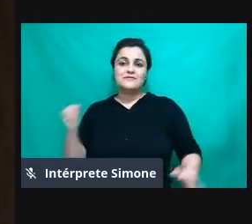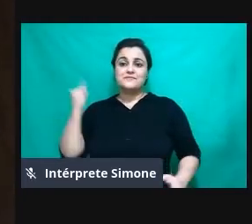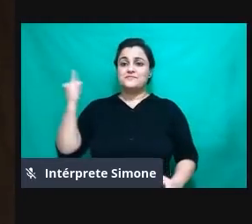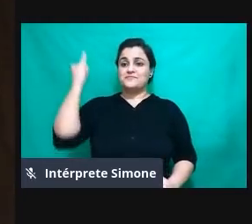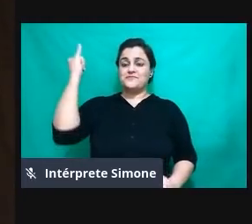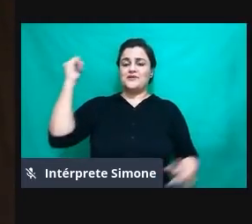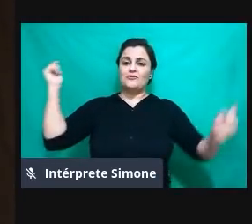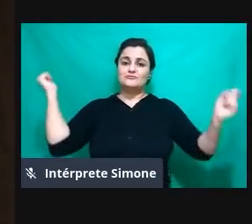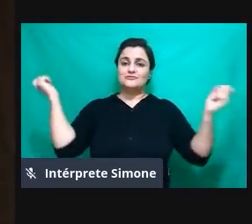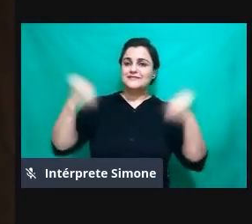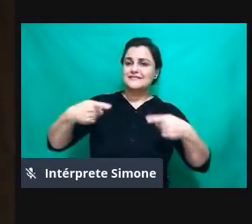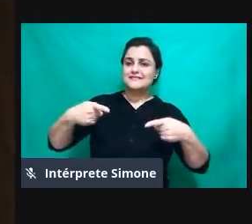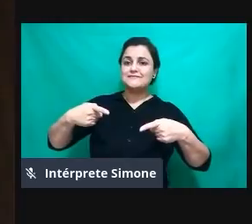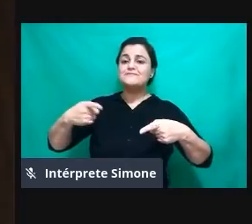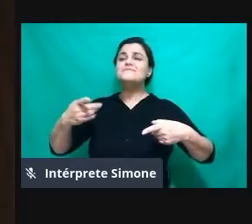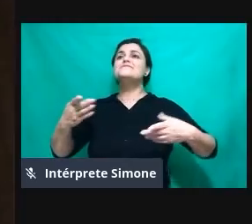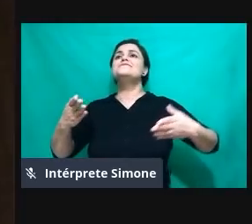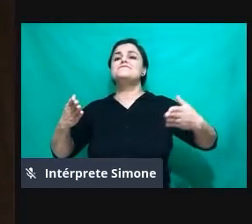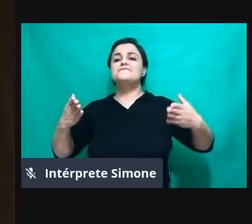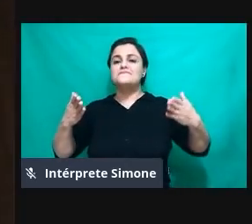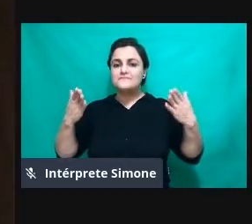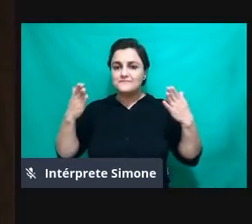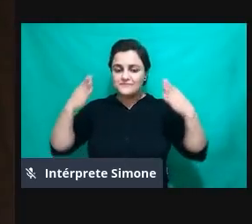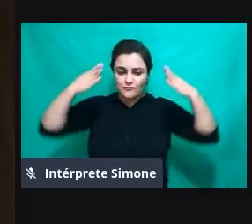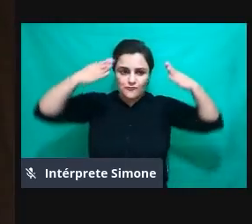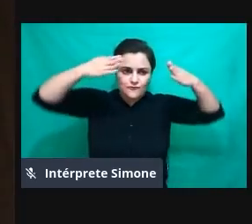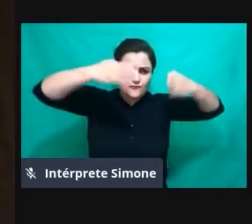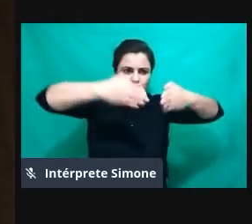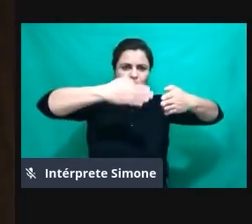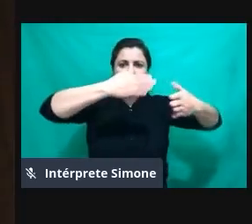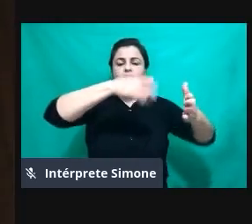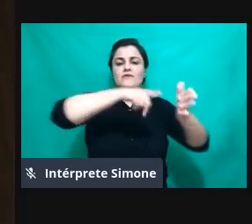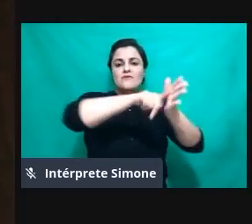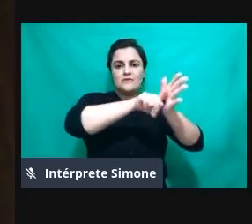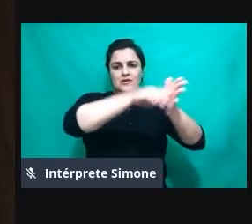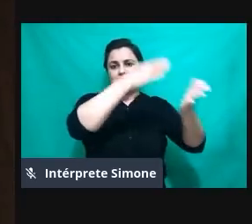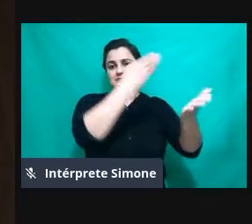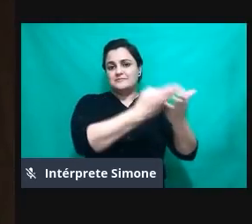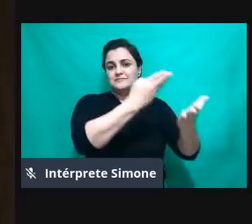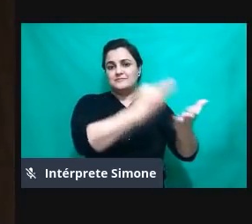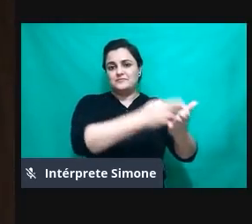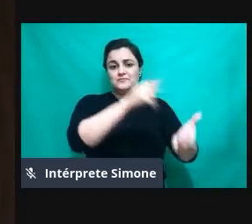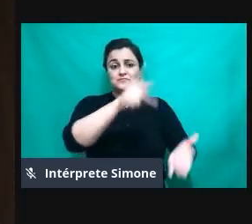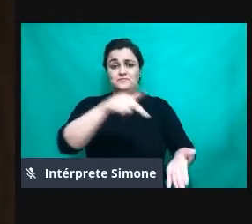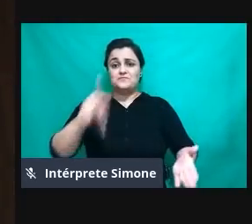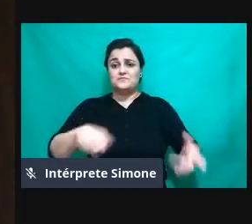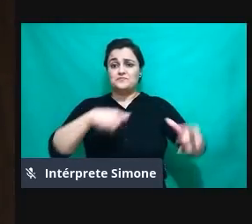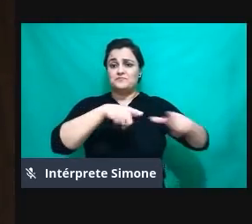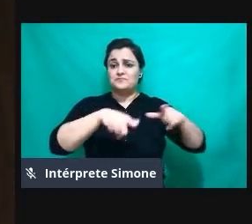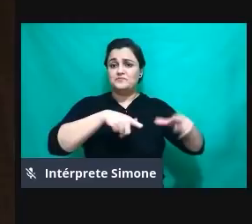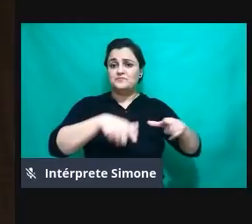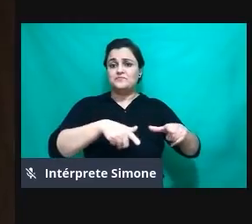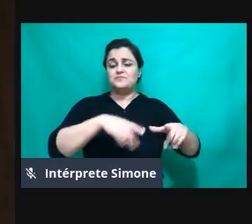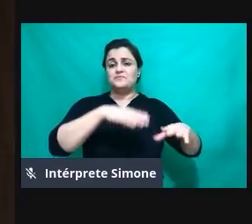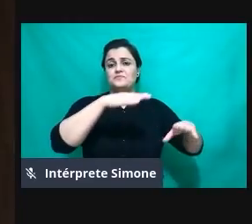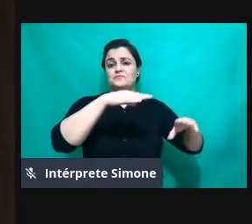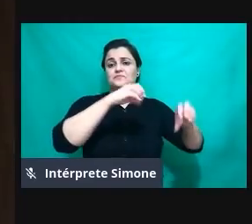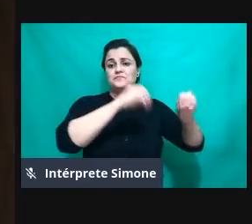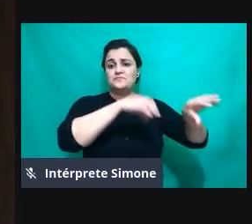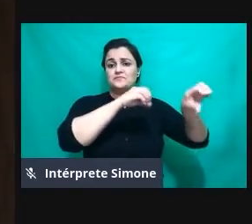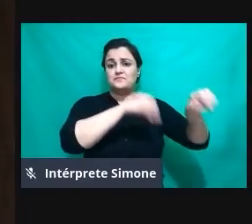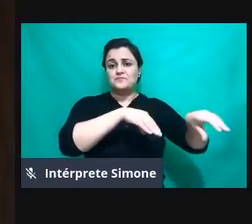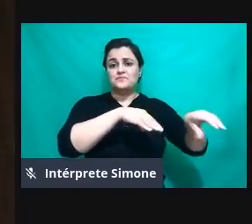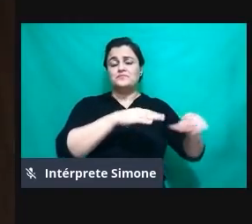implementação, ainda mais com esse isolamento. E como será que vocês estão lidando com isso? Né? Como estão